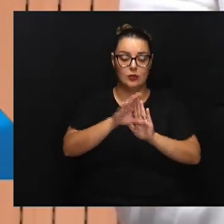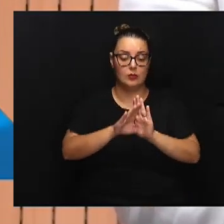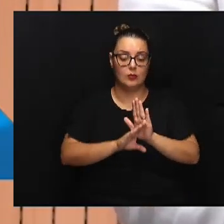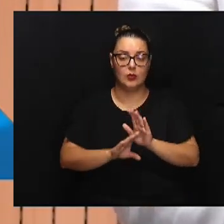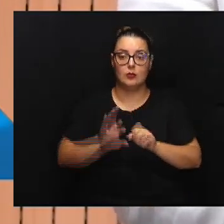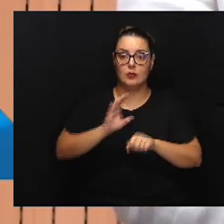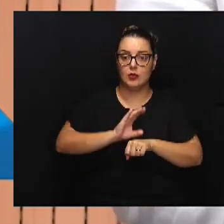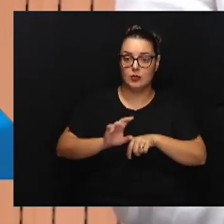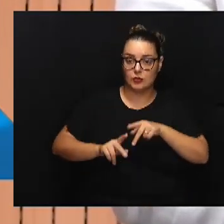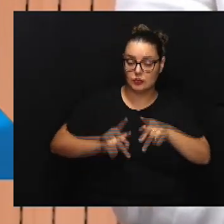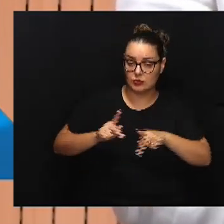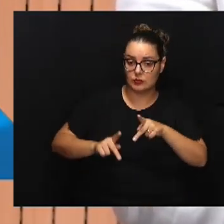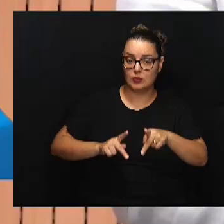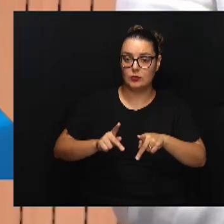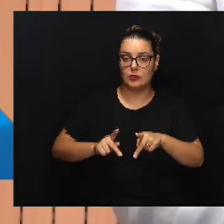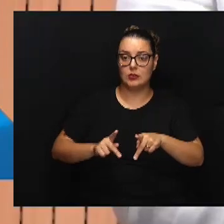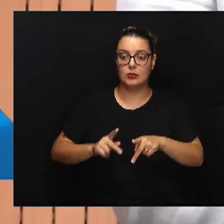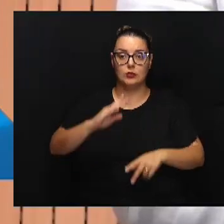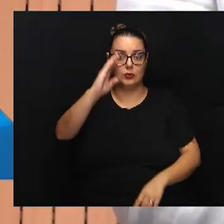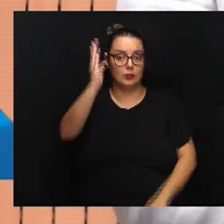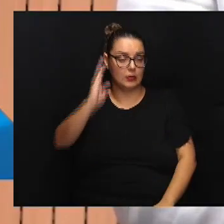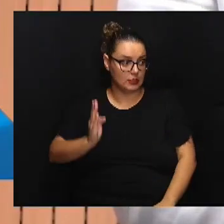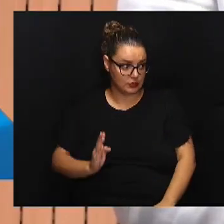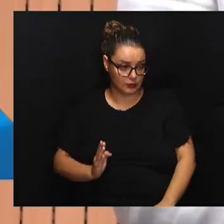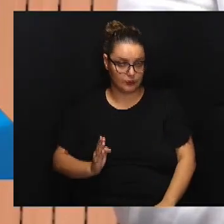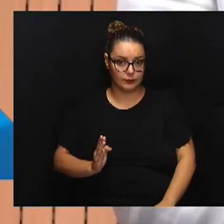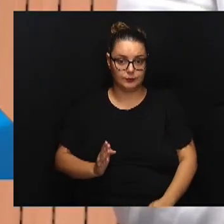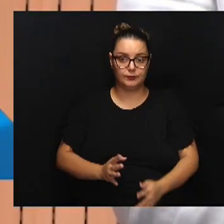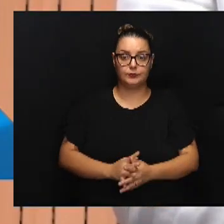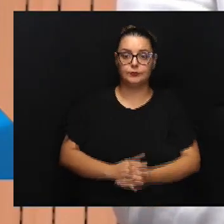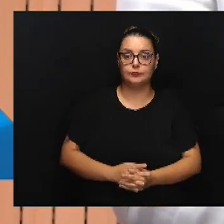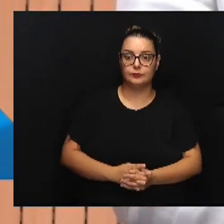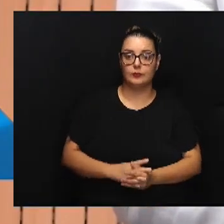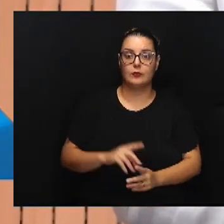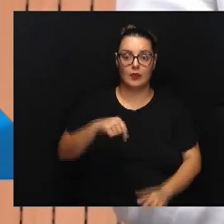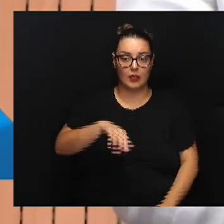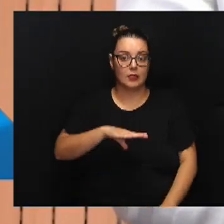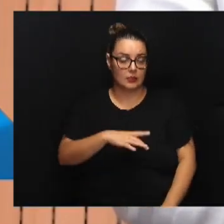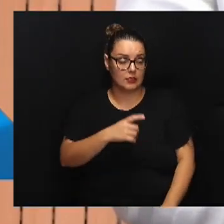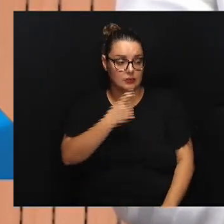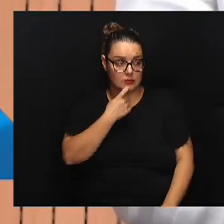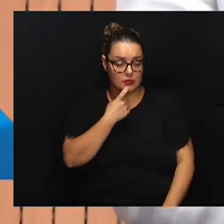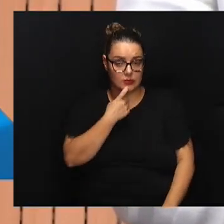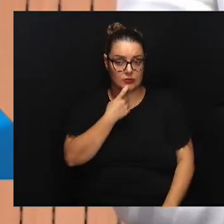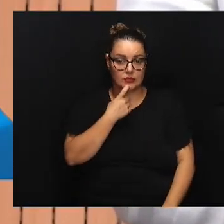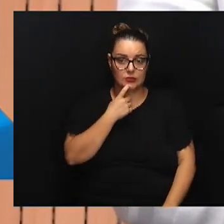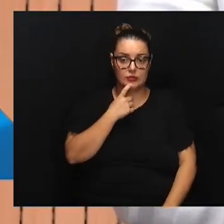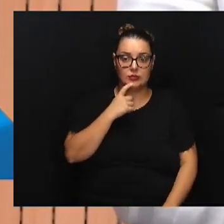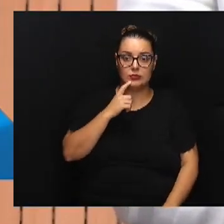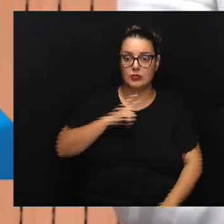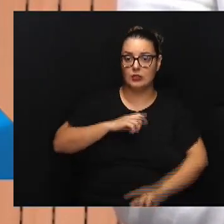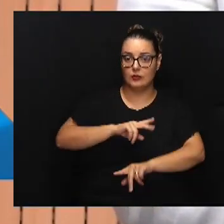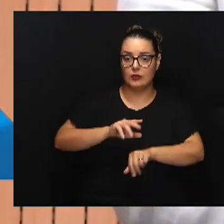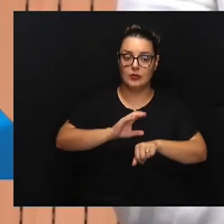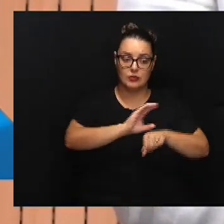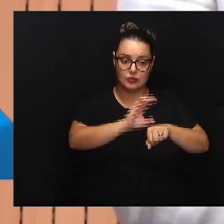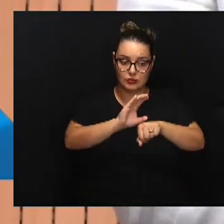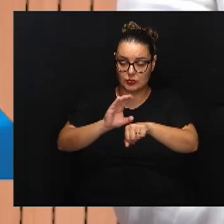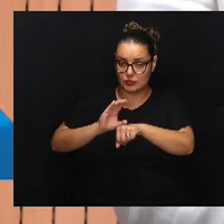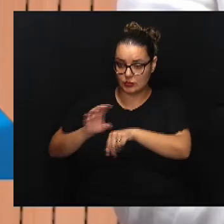cursinhos populares no Brasil. Aqui na cidade de Campinas, a gente tem vários cursinhos populares,